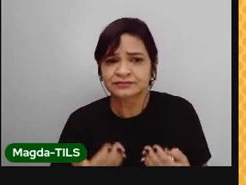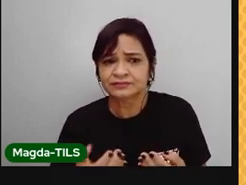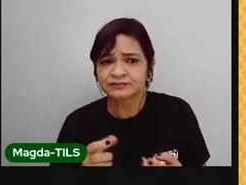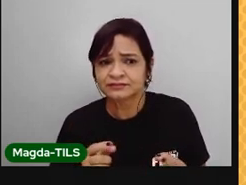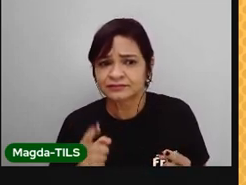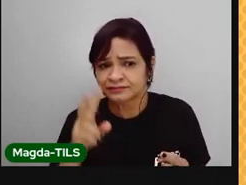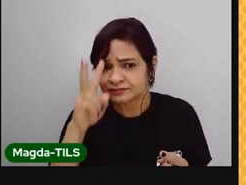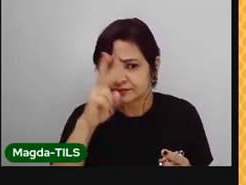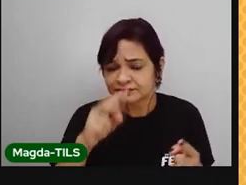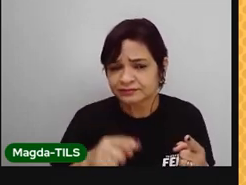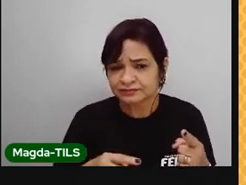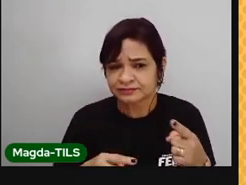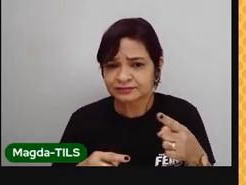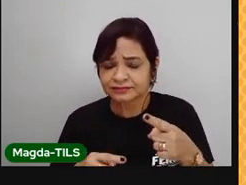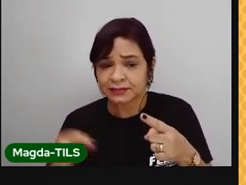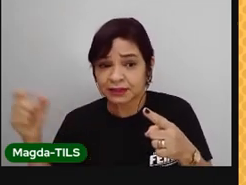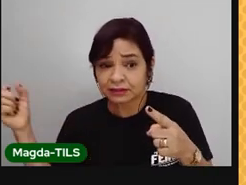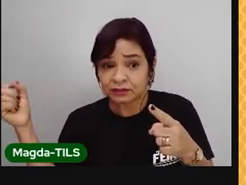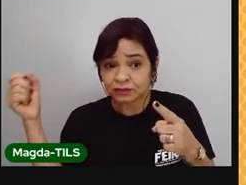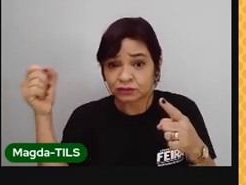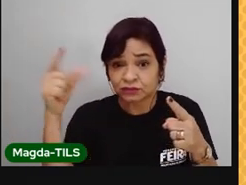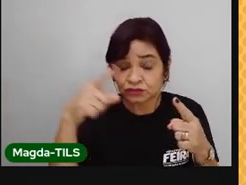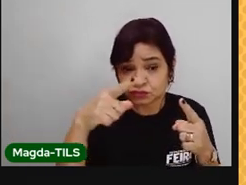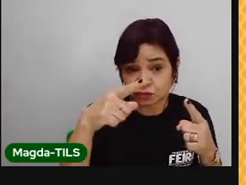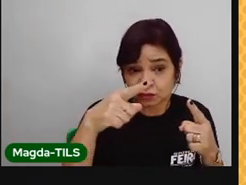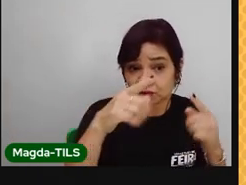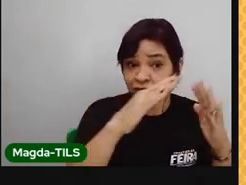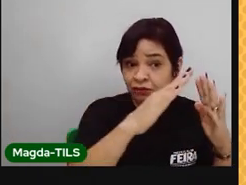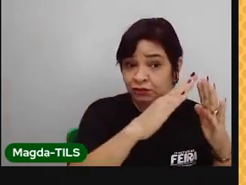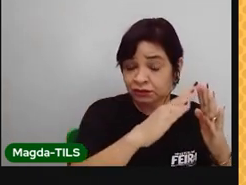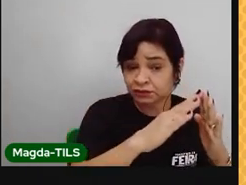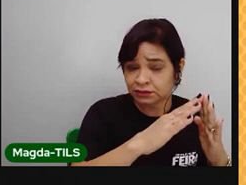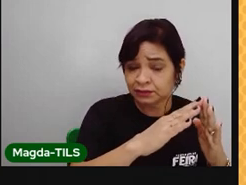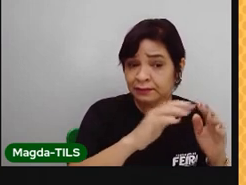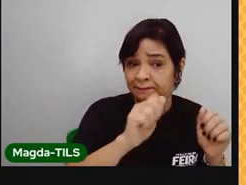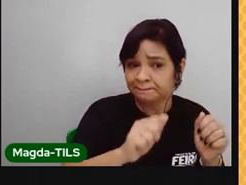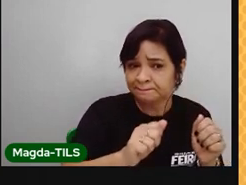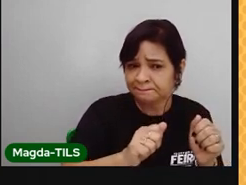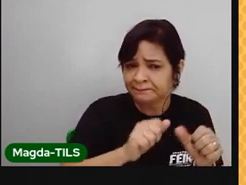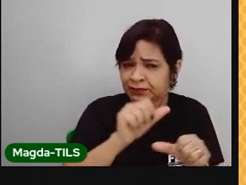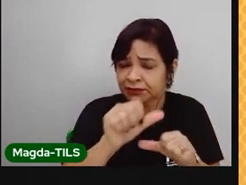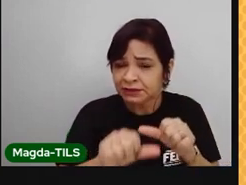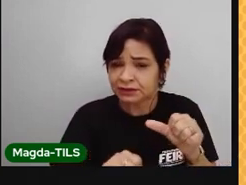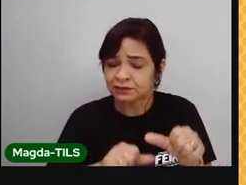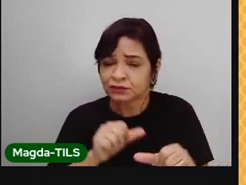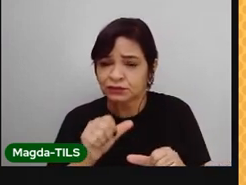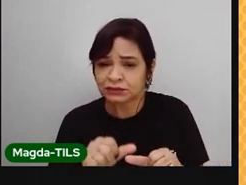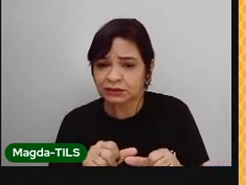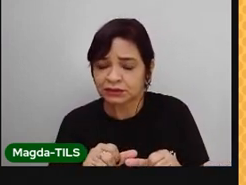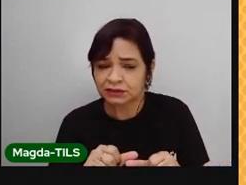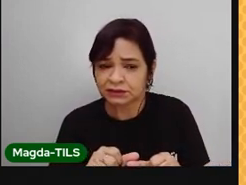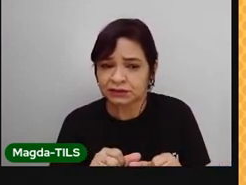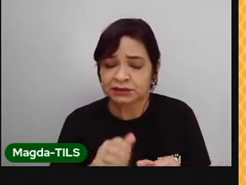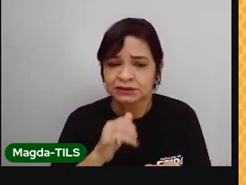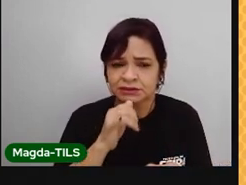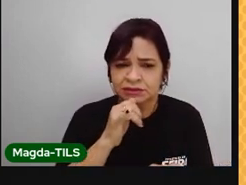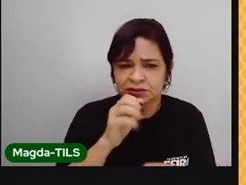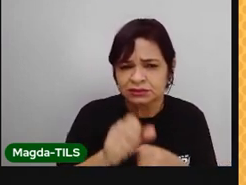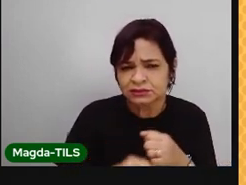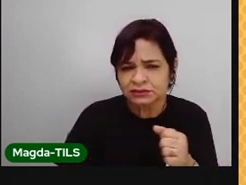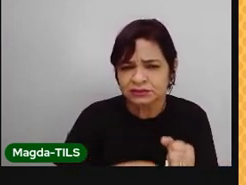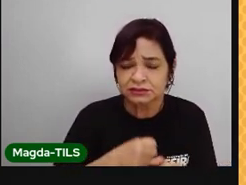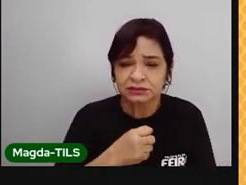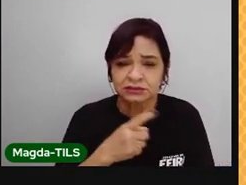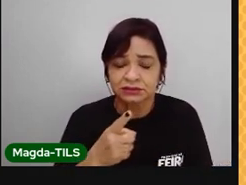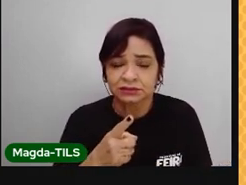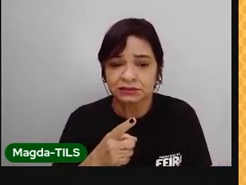o tempo em que o Sol ilumina algumas partes do planeta pode variar. Num determinado período do ano, o hemisfério